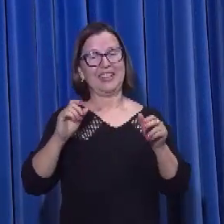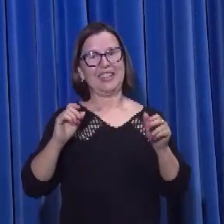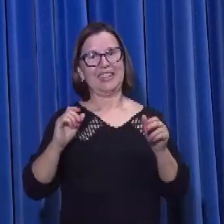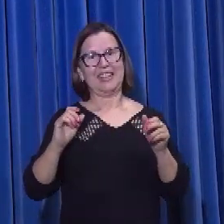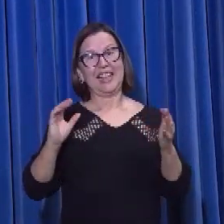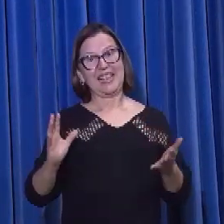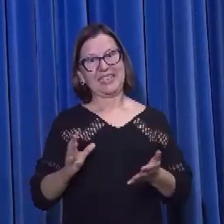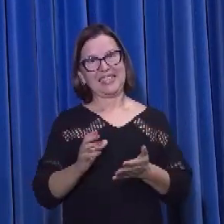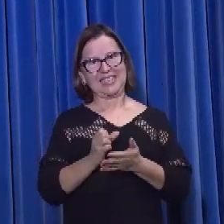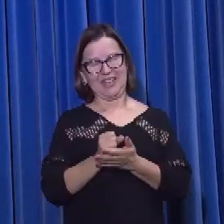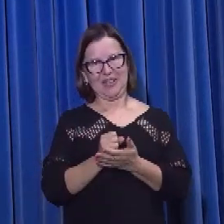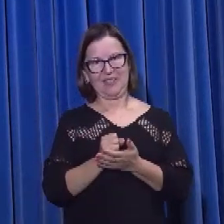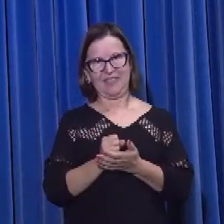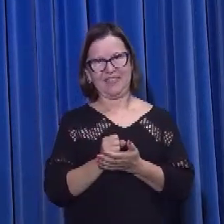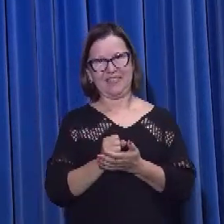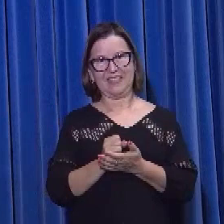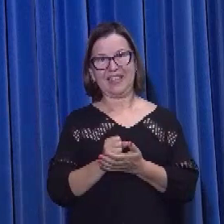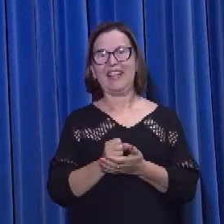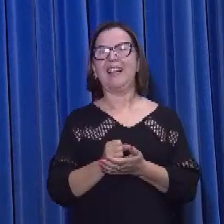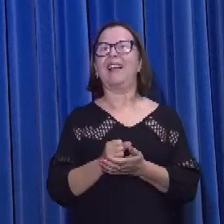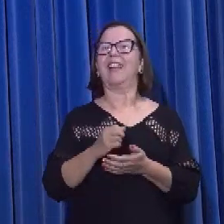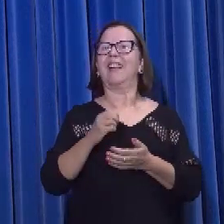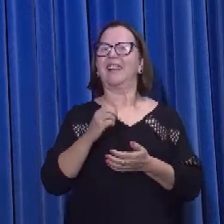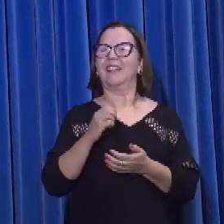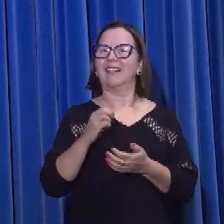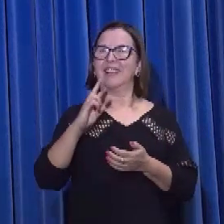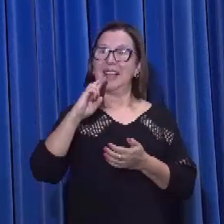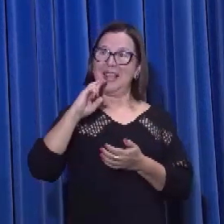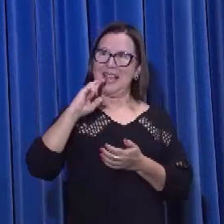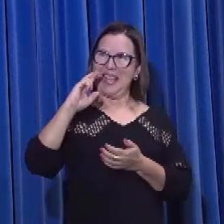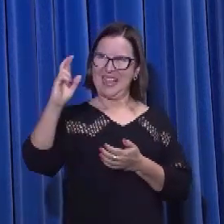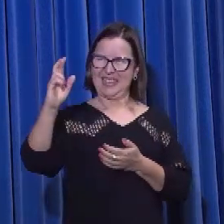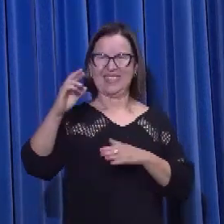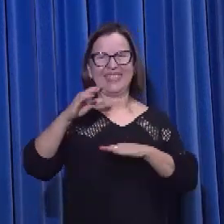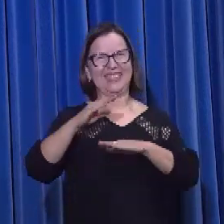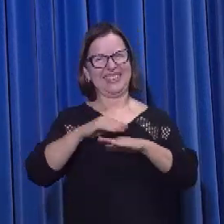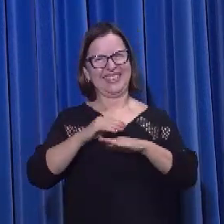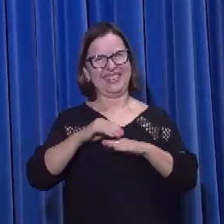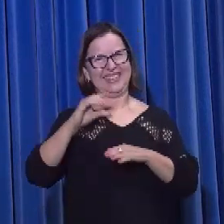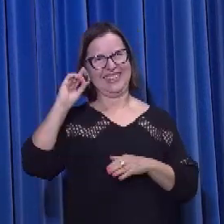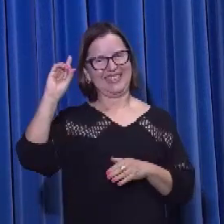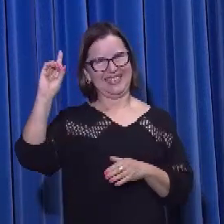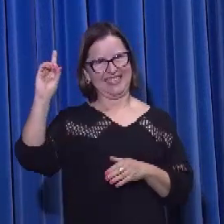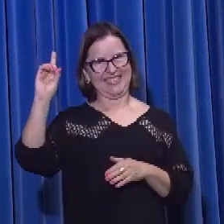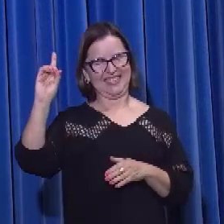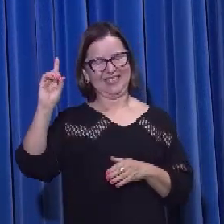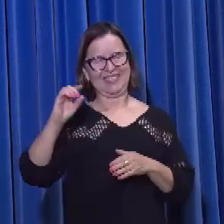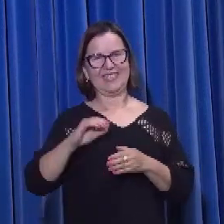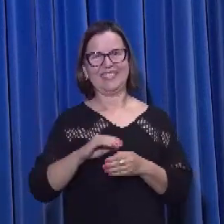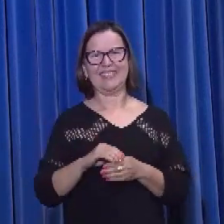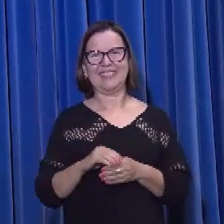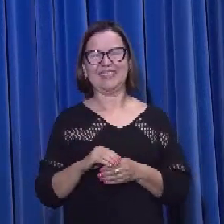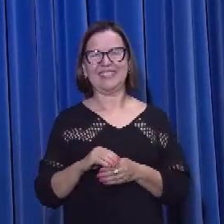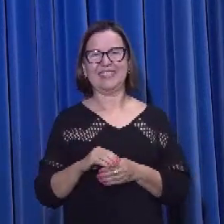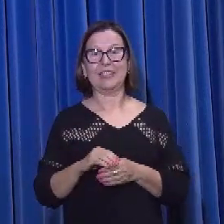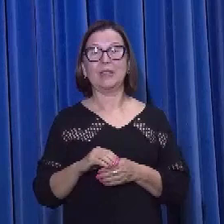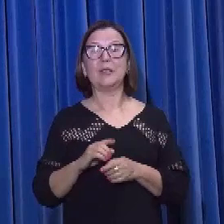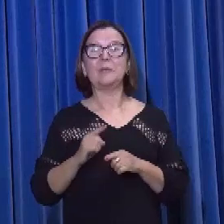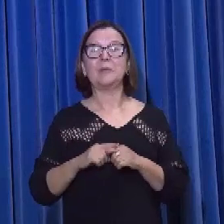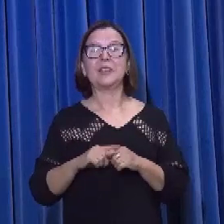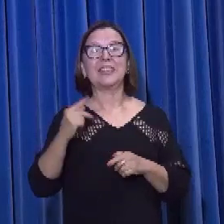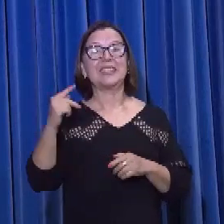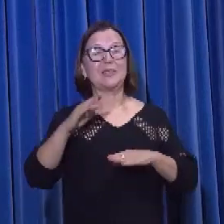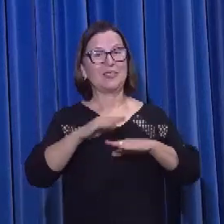exceção, respondem ao seu chamado porque ele é irresistível. Cremos que o chamado irresistível